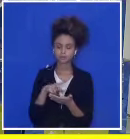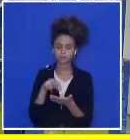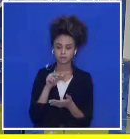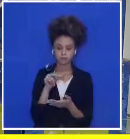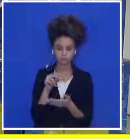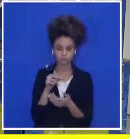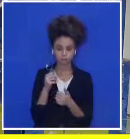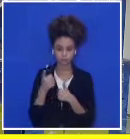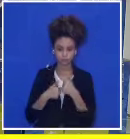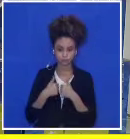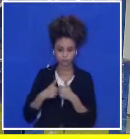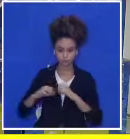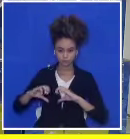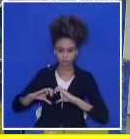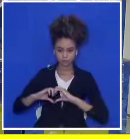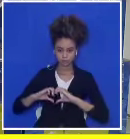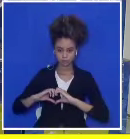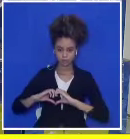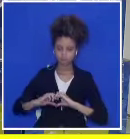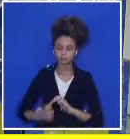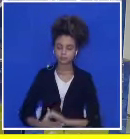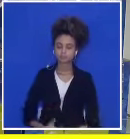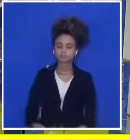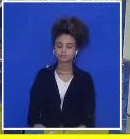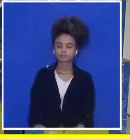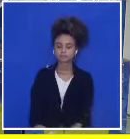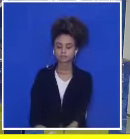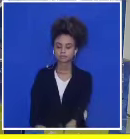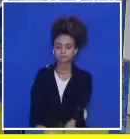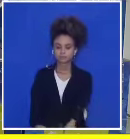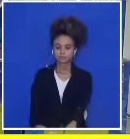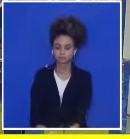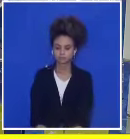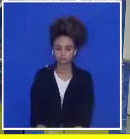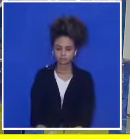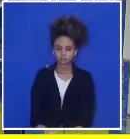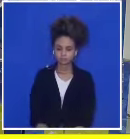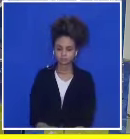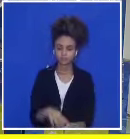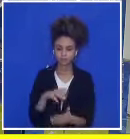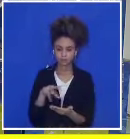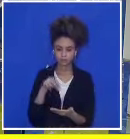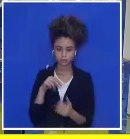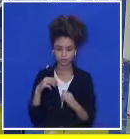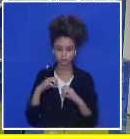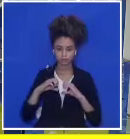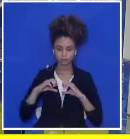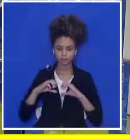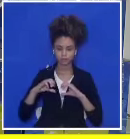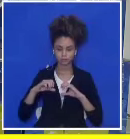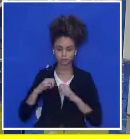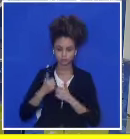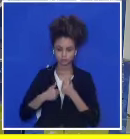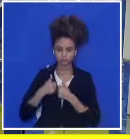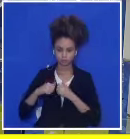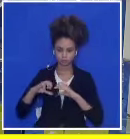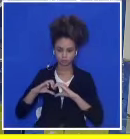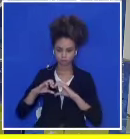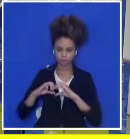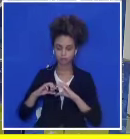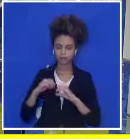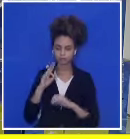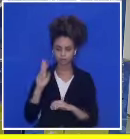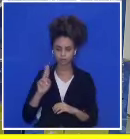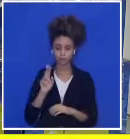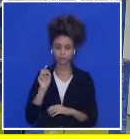o sorteio do Time do Coração. Para o sorteio do Time do Coração, também é utilizado o mesmo universo de números da Time